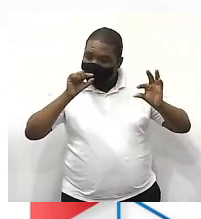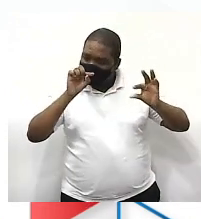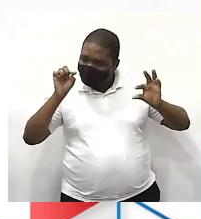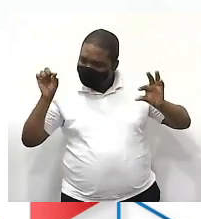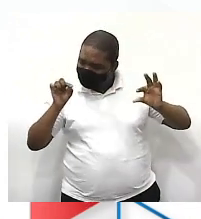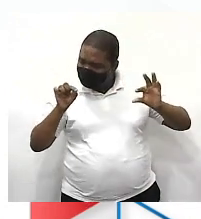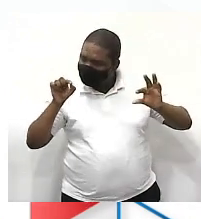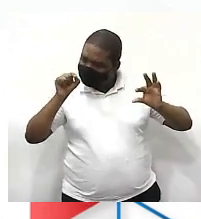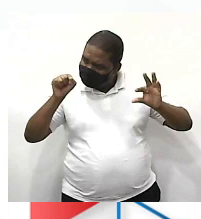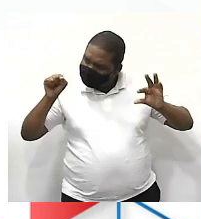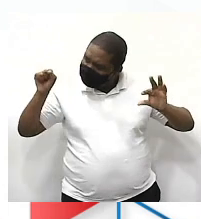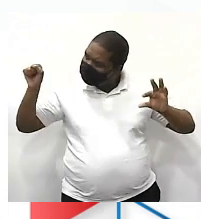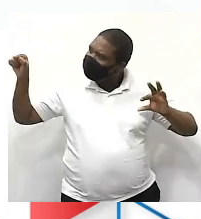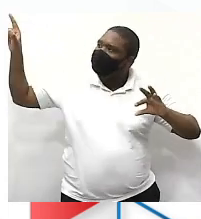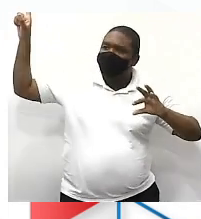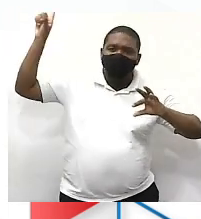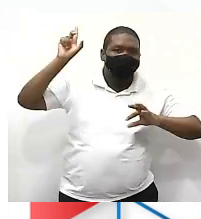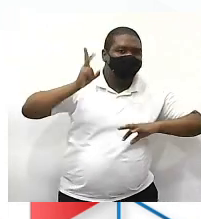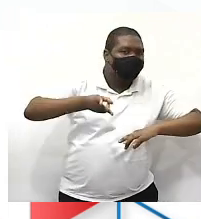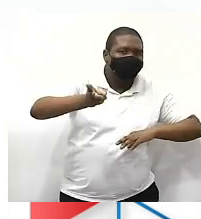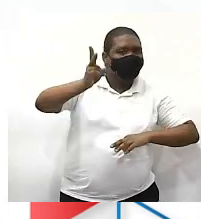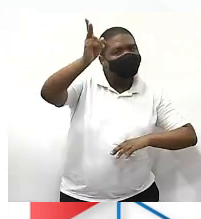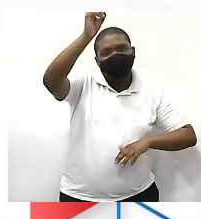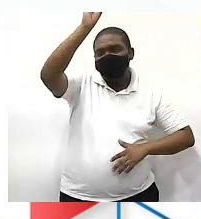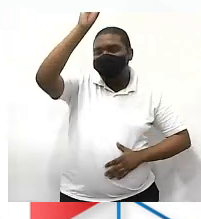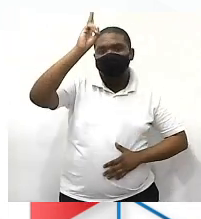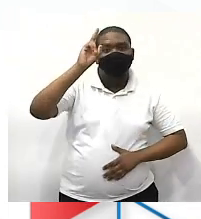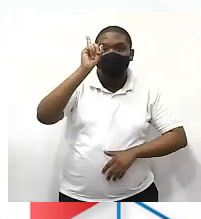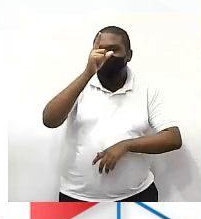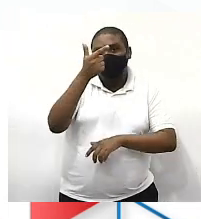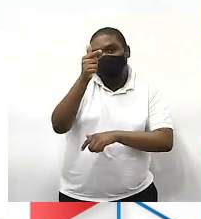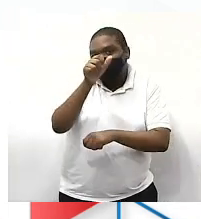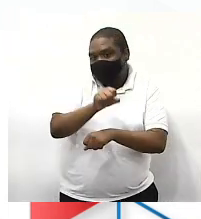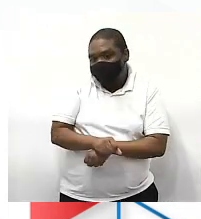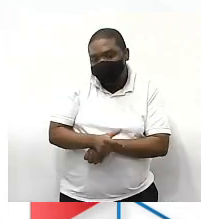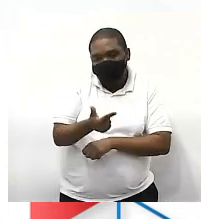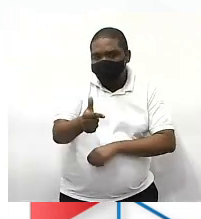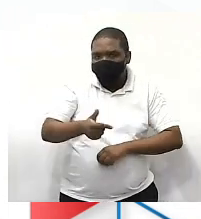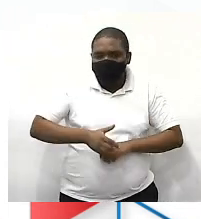infinito. Então, não esquece isso, que isso é importante para quem está aprendendo o